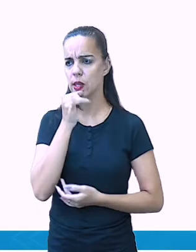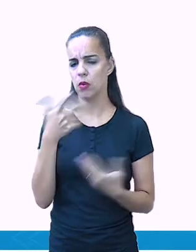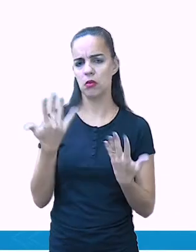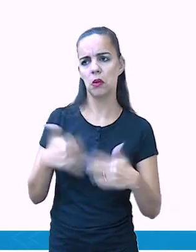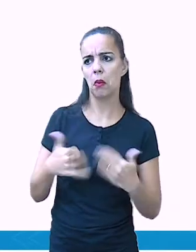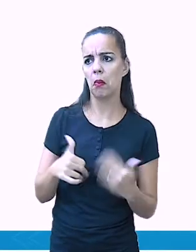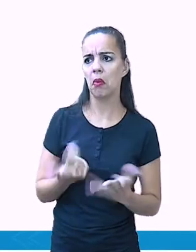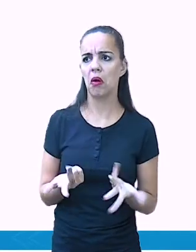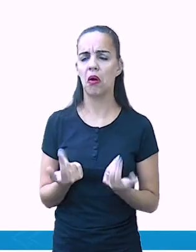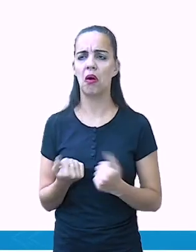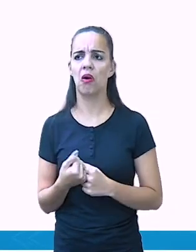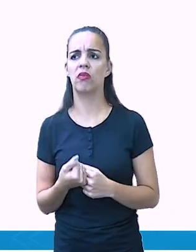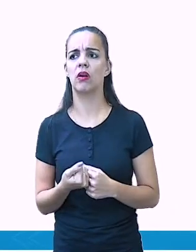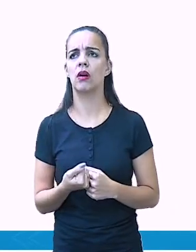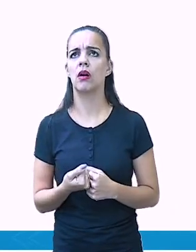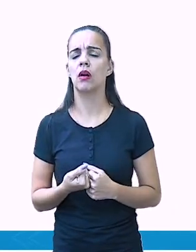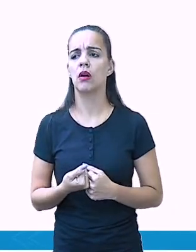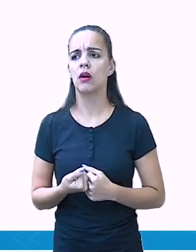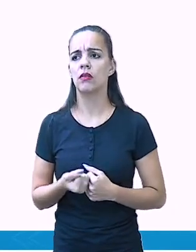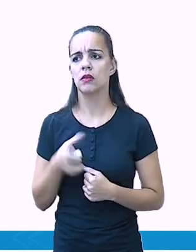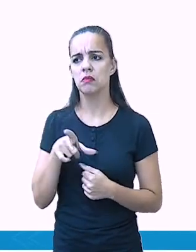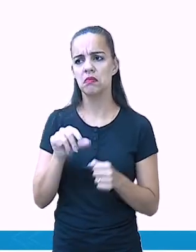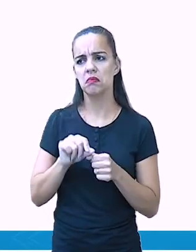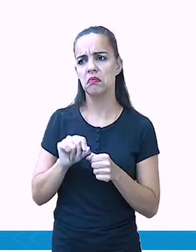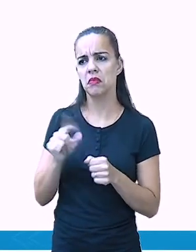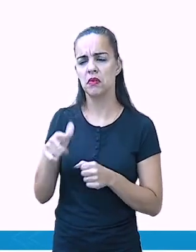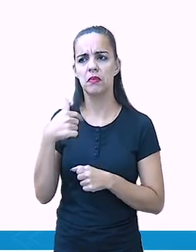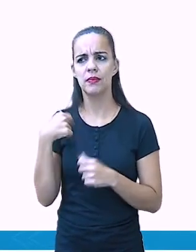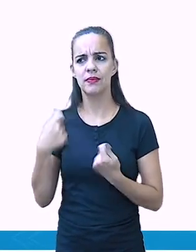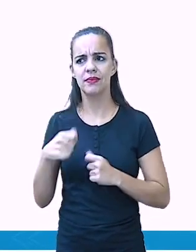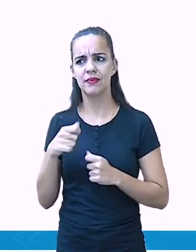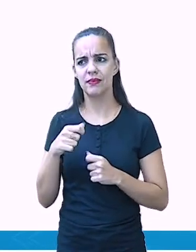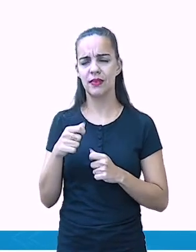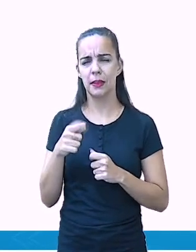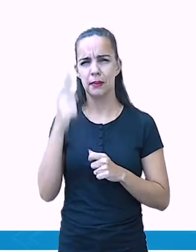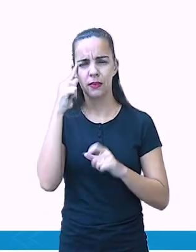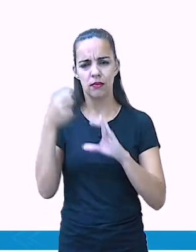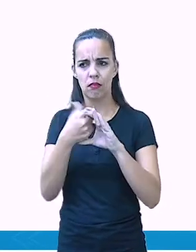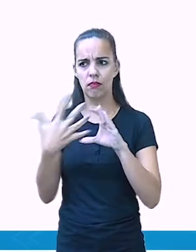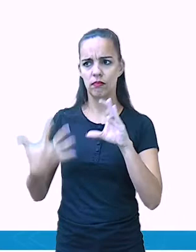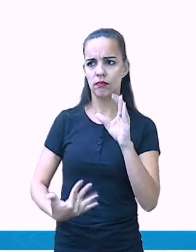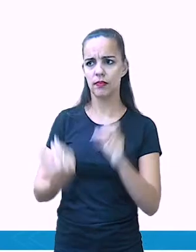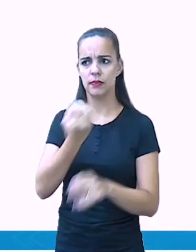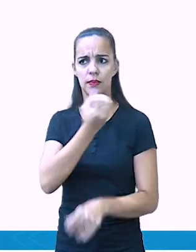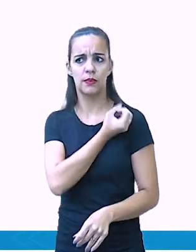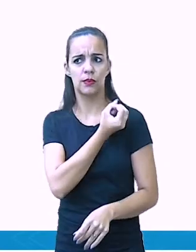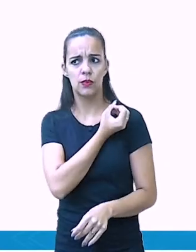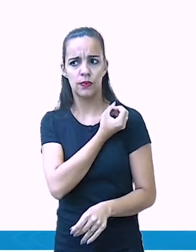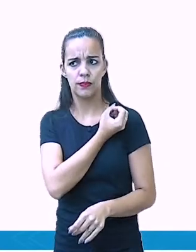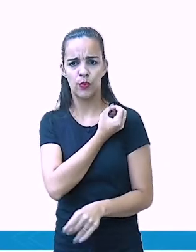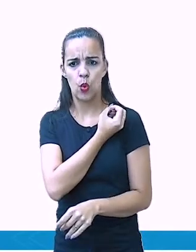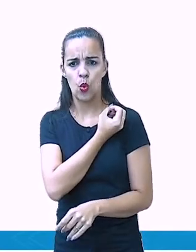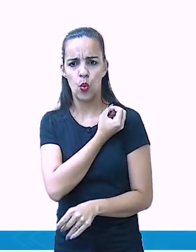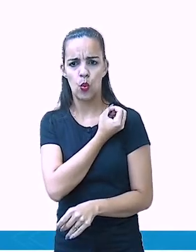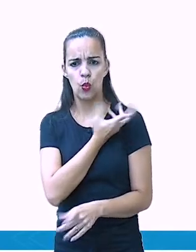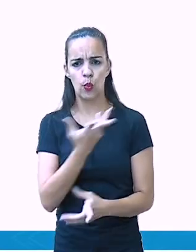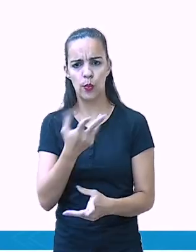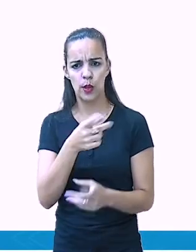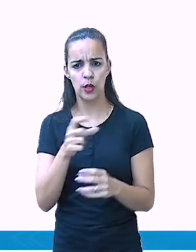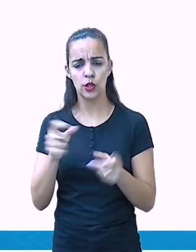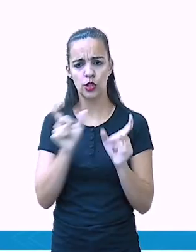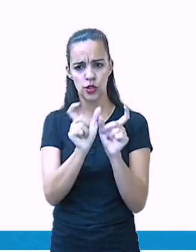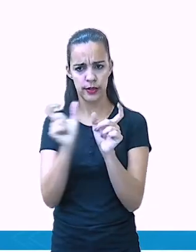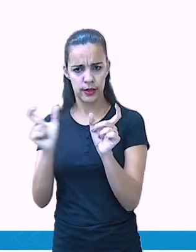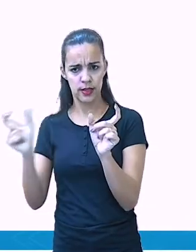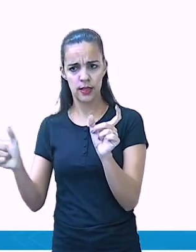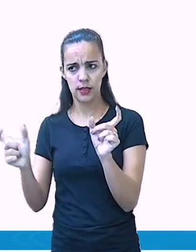que você for fazer, você precisar classificar as palavras quanto ao número de